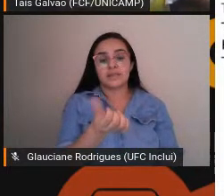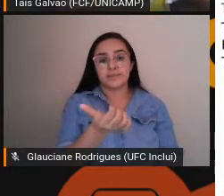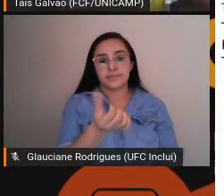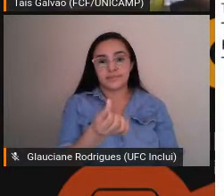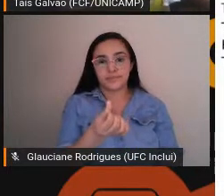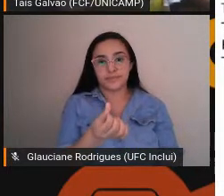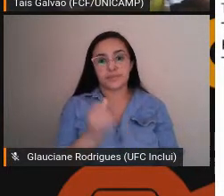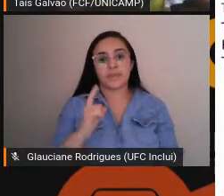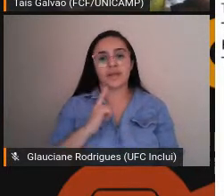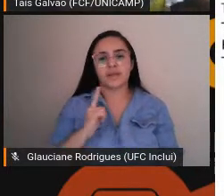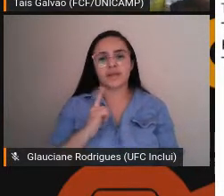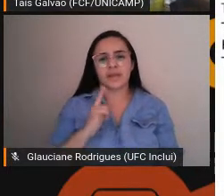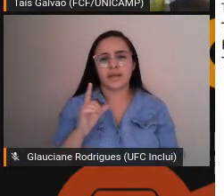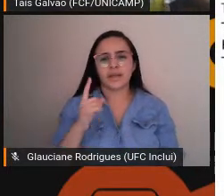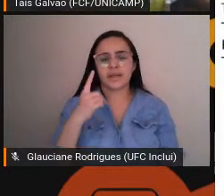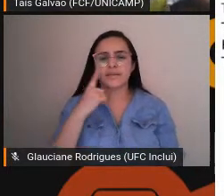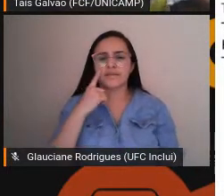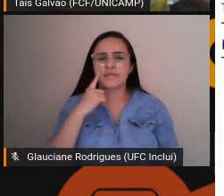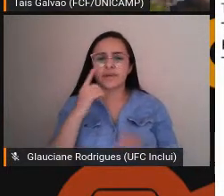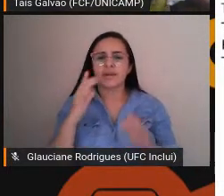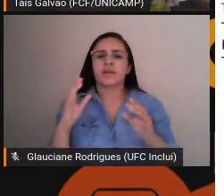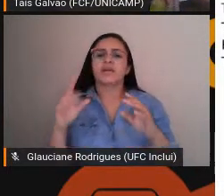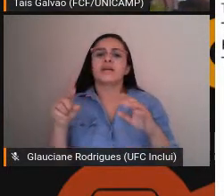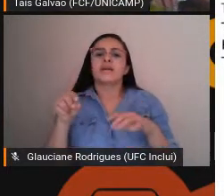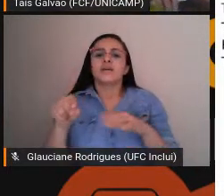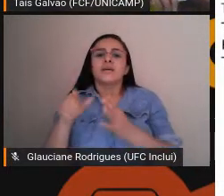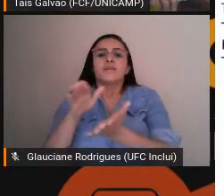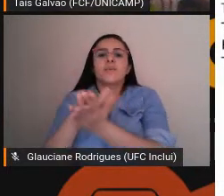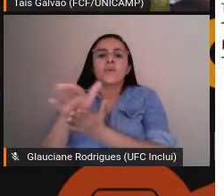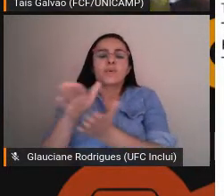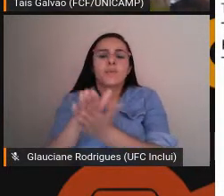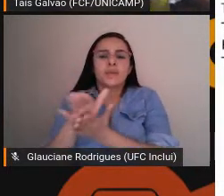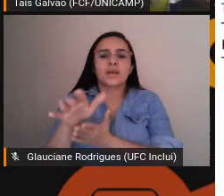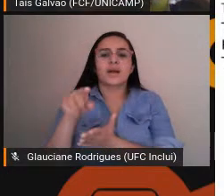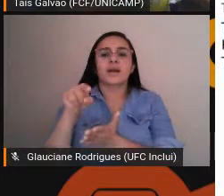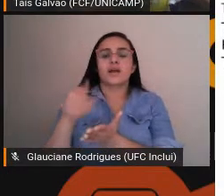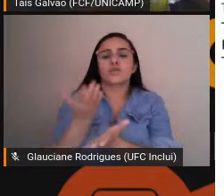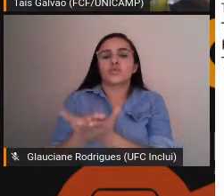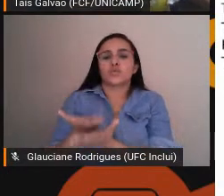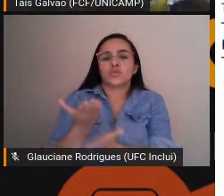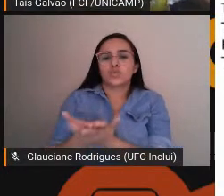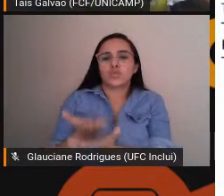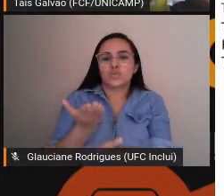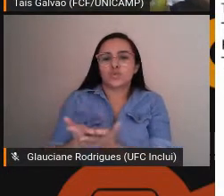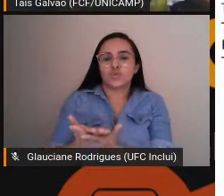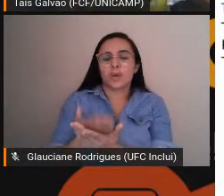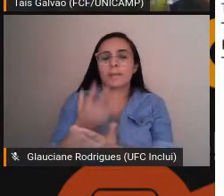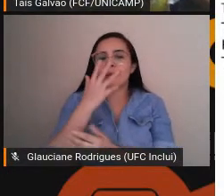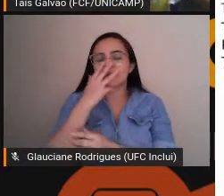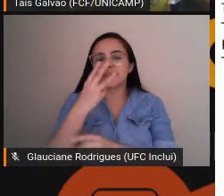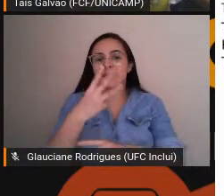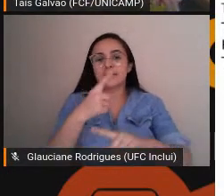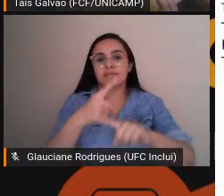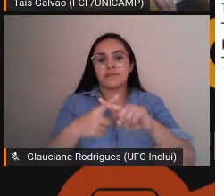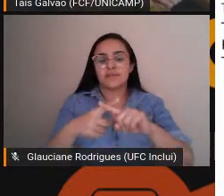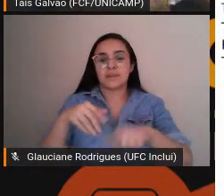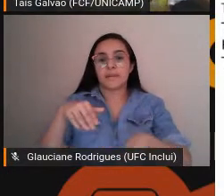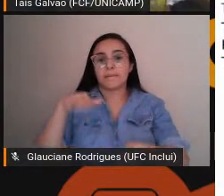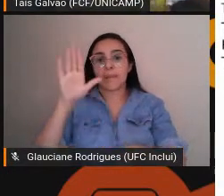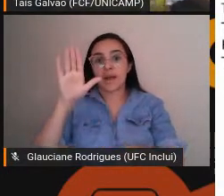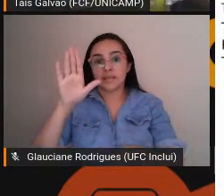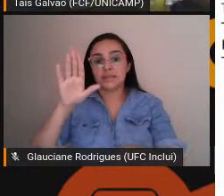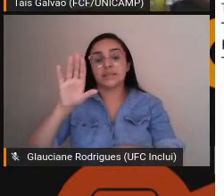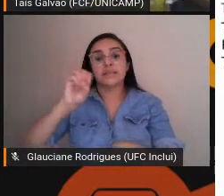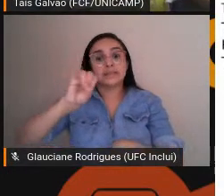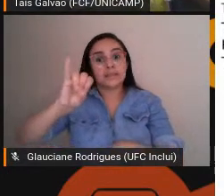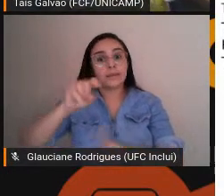chance, se observa que a chance de publicar estudos ela é 3 vezes maior se o seu resultado é positivo.